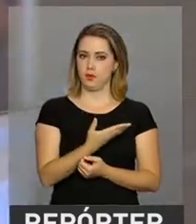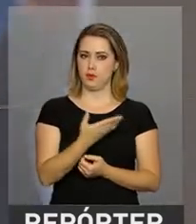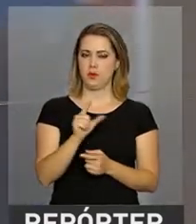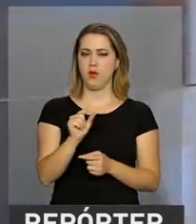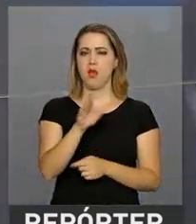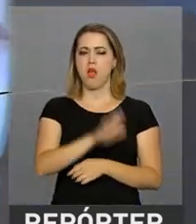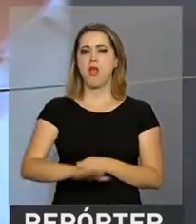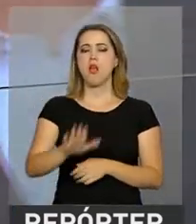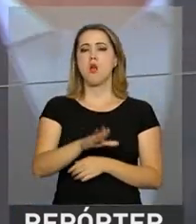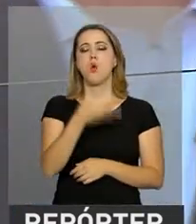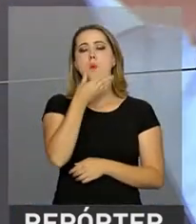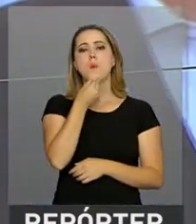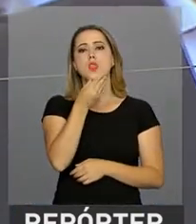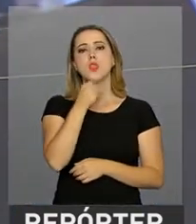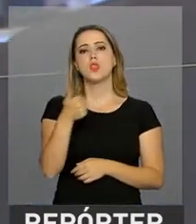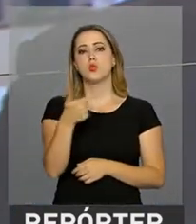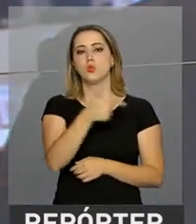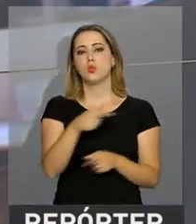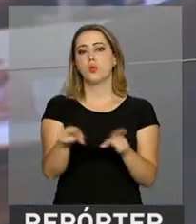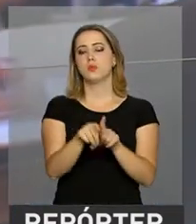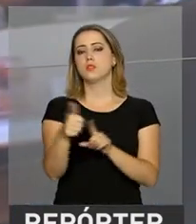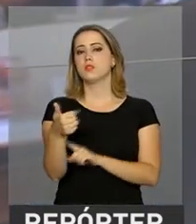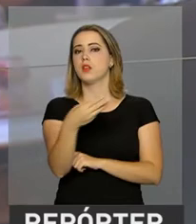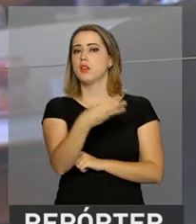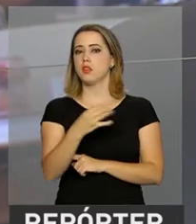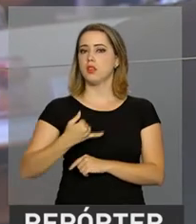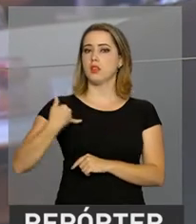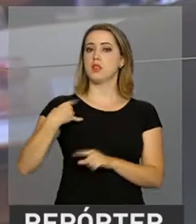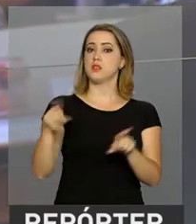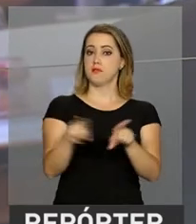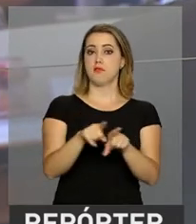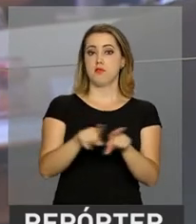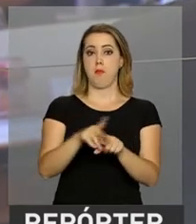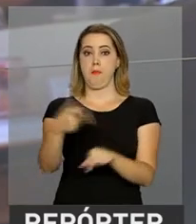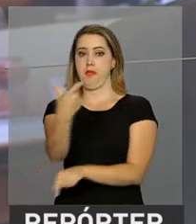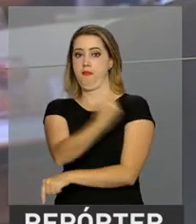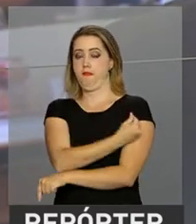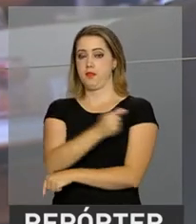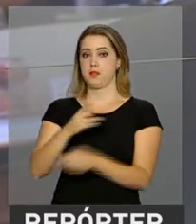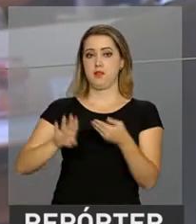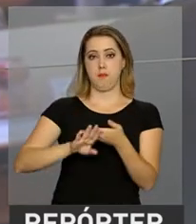meninos de 12 e 13 anos também vão receber a vacina contra o HPV, é isso?